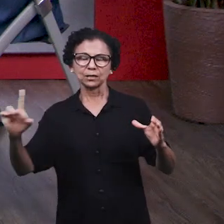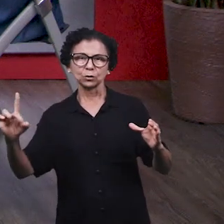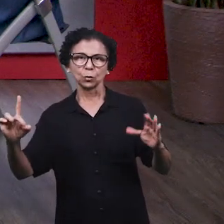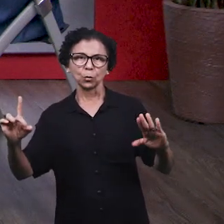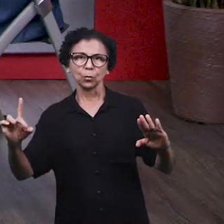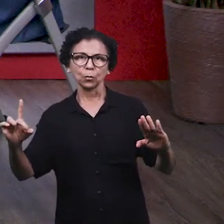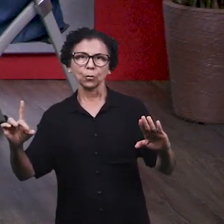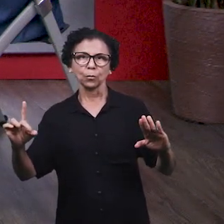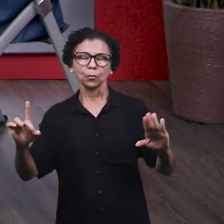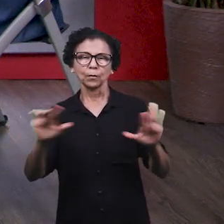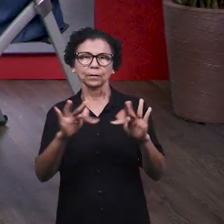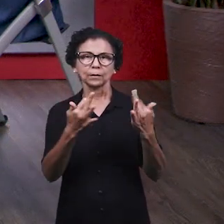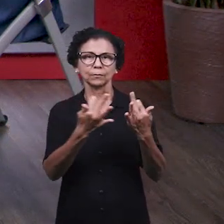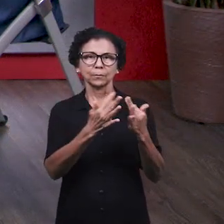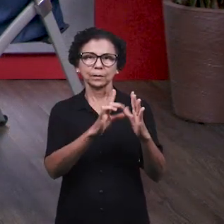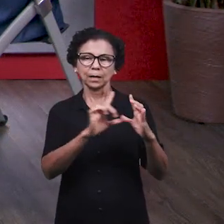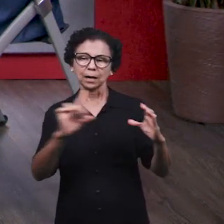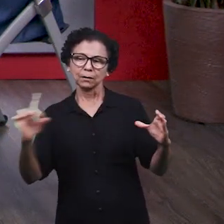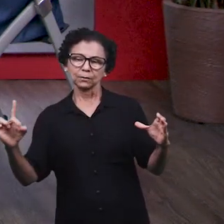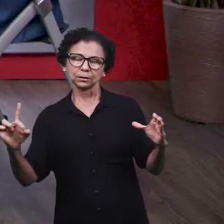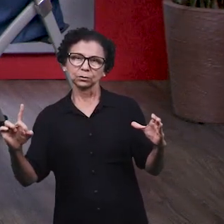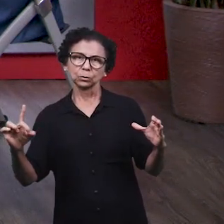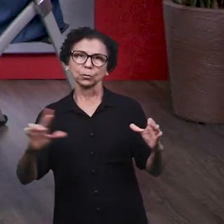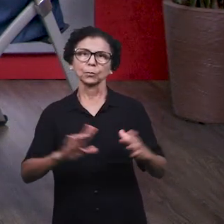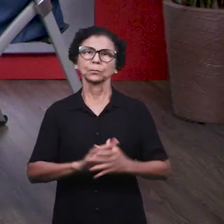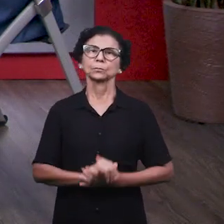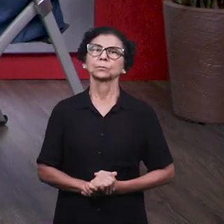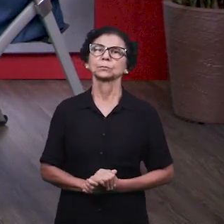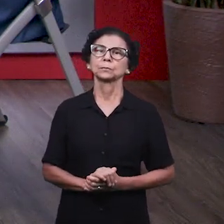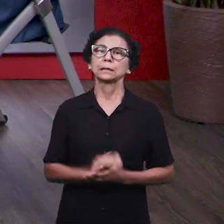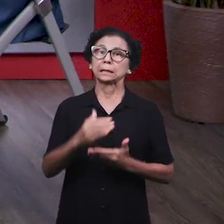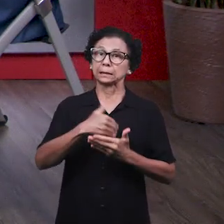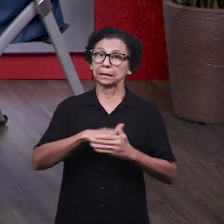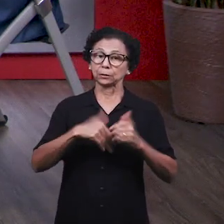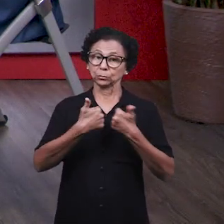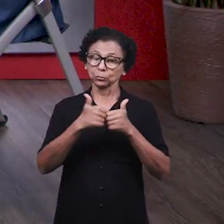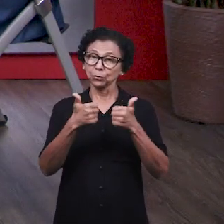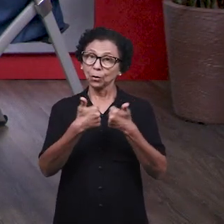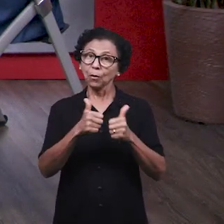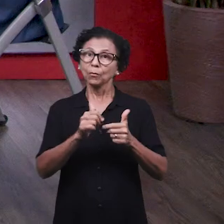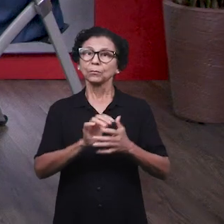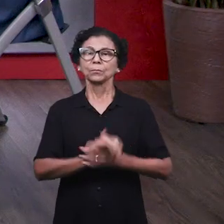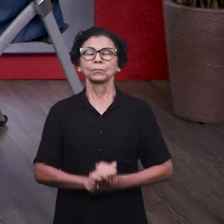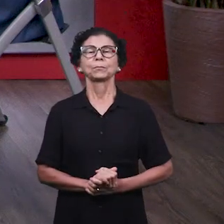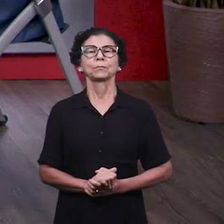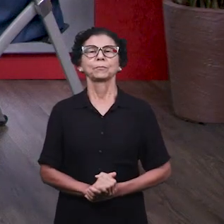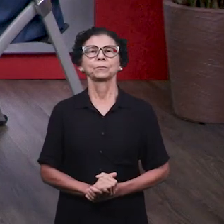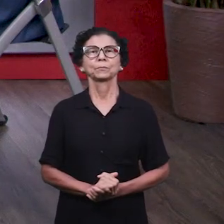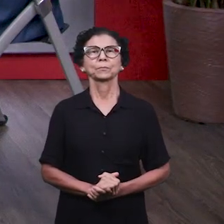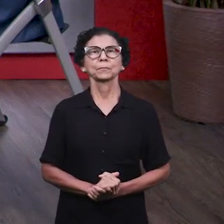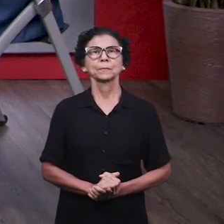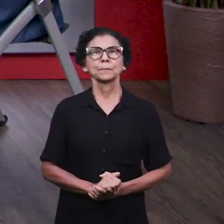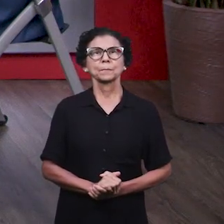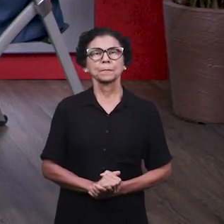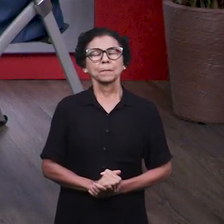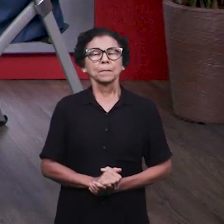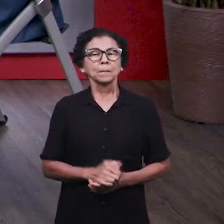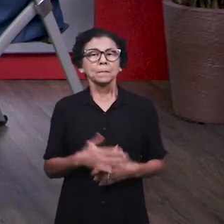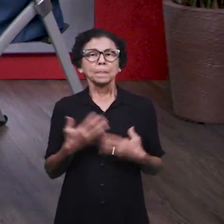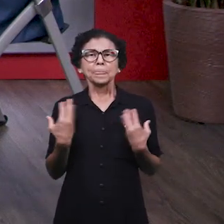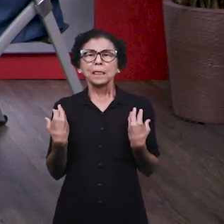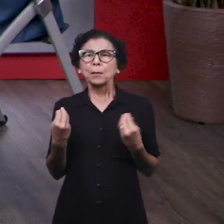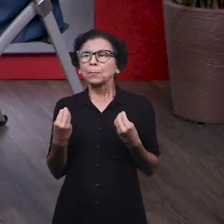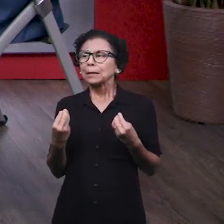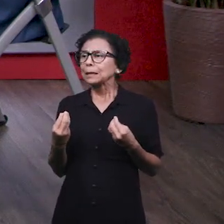lar, Claro, claro, para né. resguardar a vítima. Uma prisão preventiva dentro do ônibus, né. Então, a gente vê que aí me